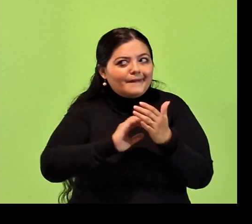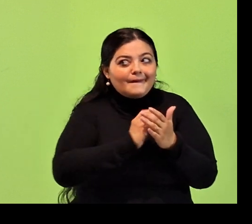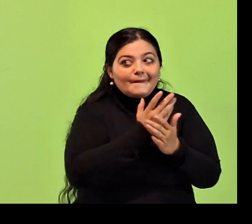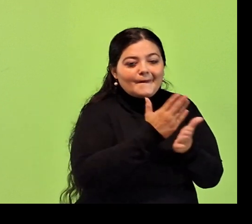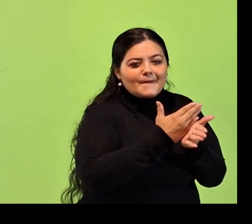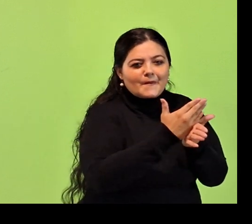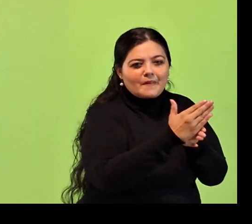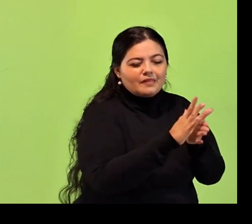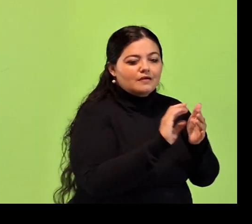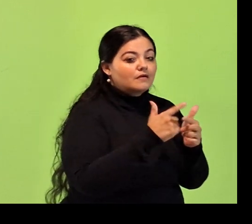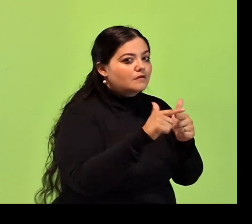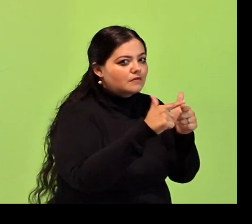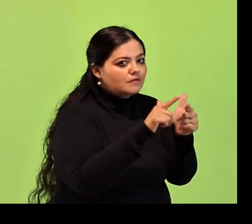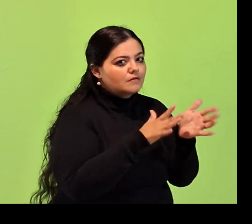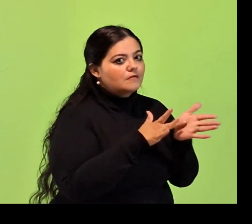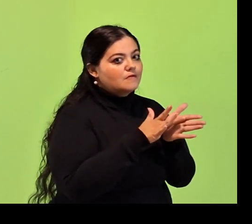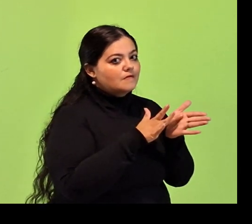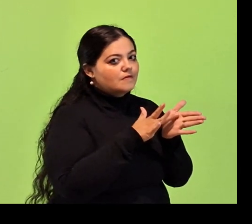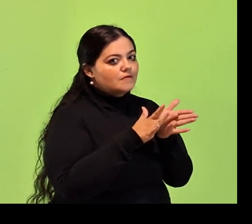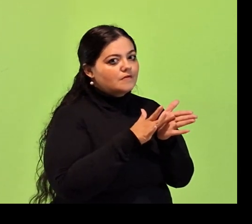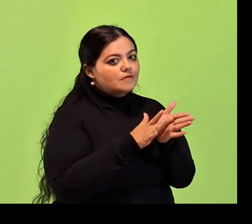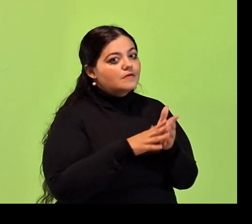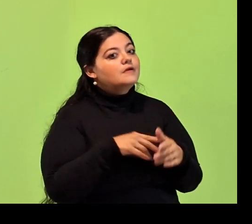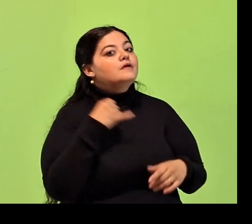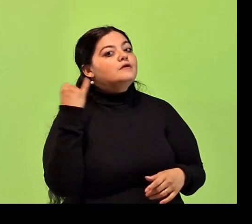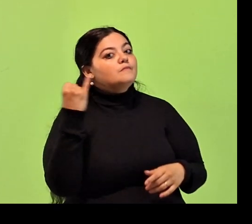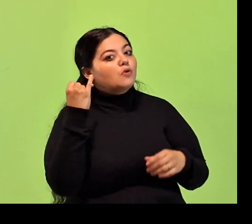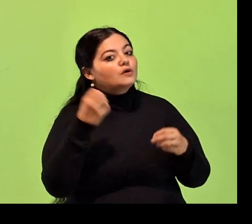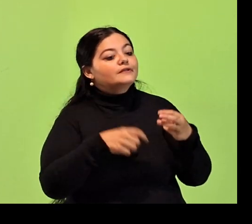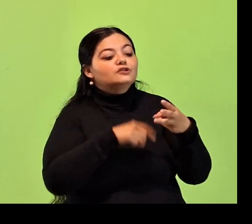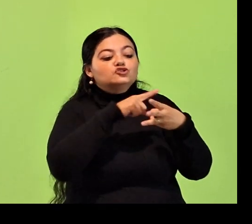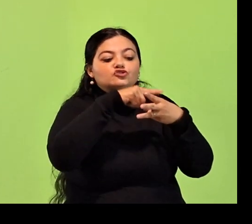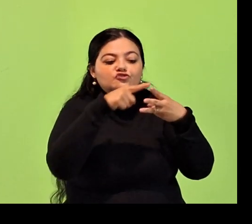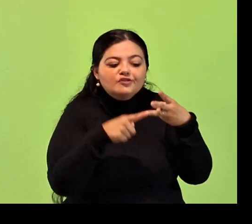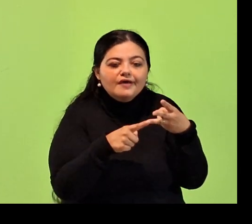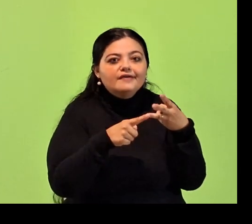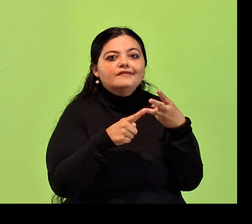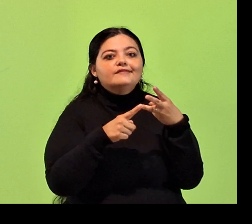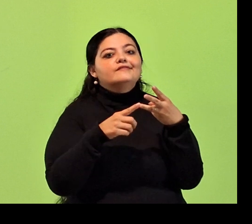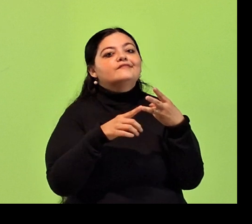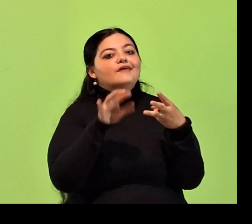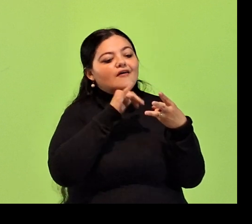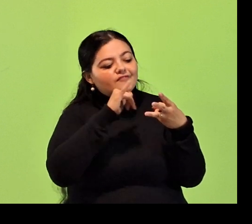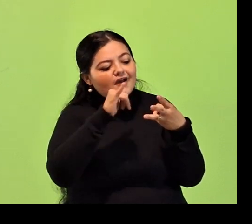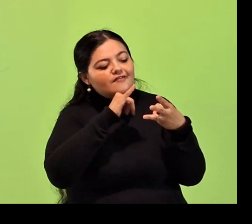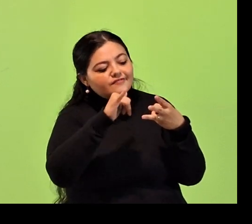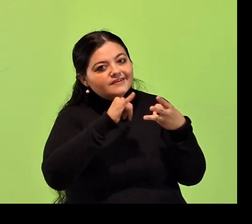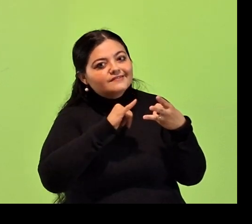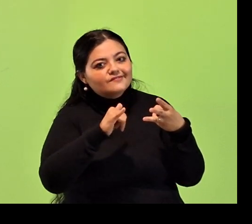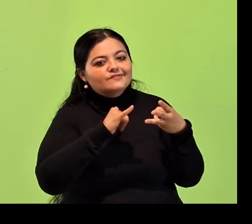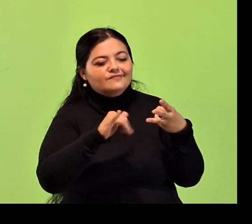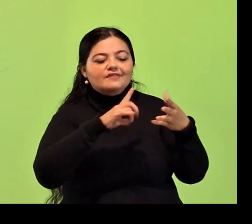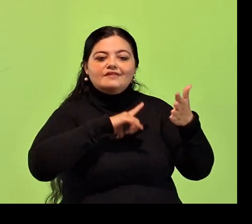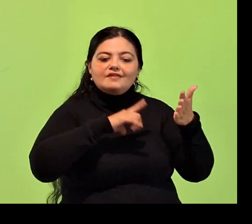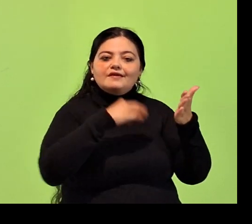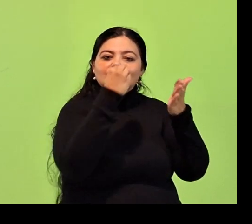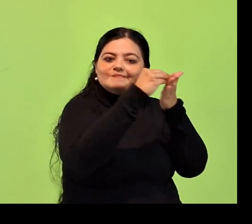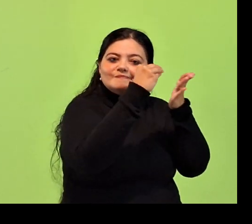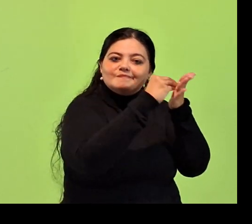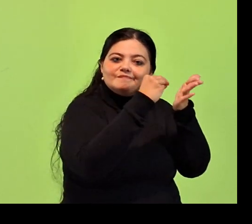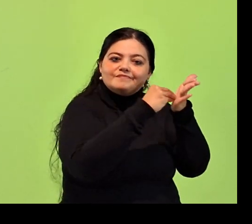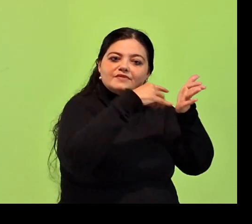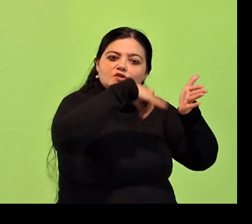importante que se frise 3 vezes algumas coisas. O Núcleo Bantesma tem reunido, catalogado e analisado documentos desde